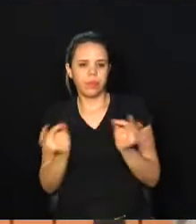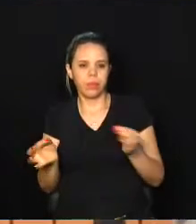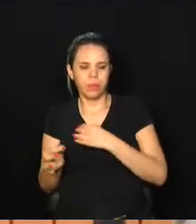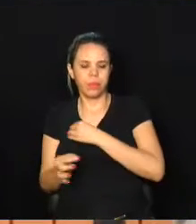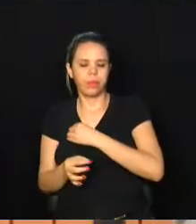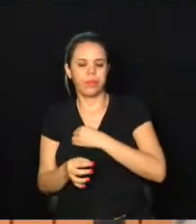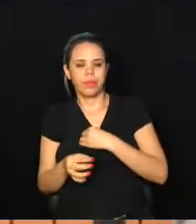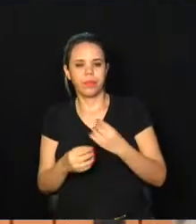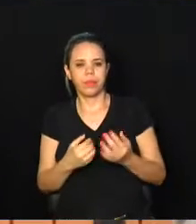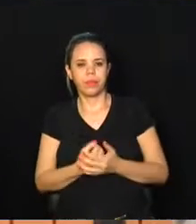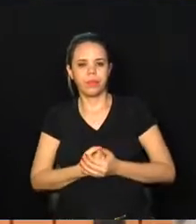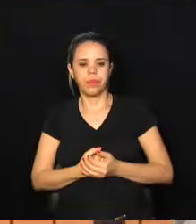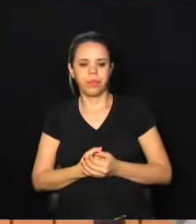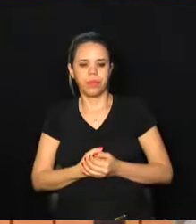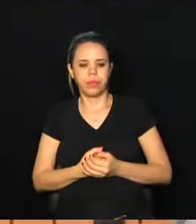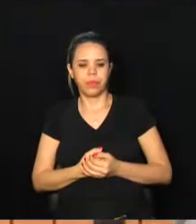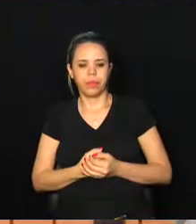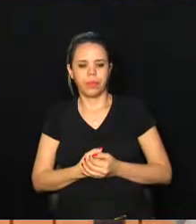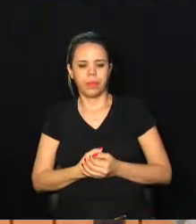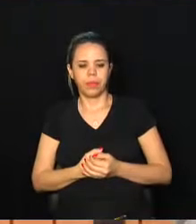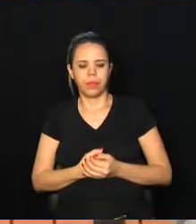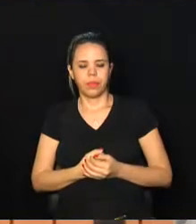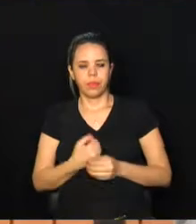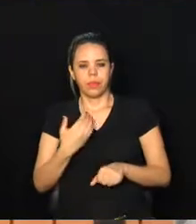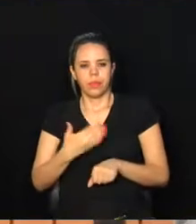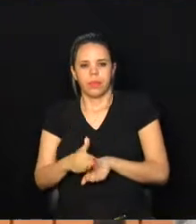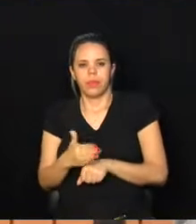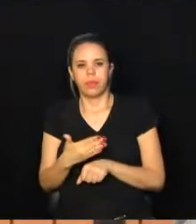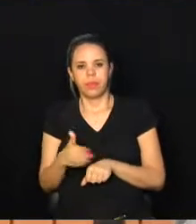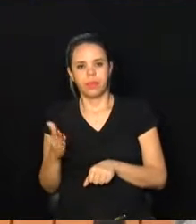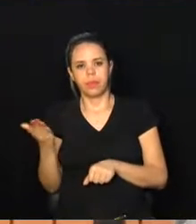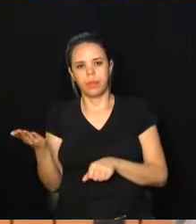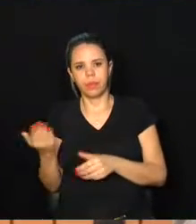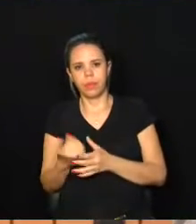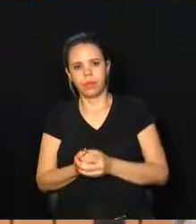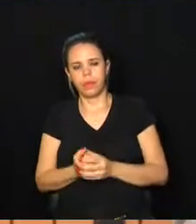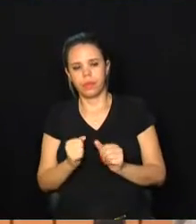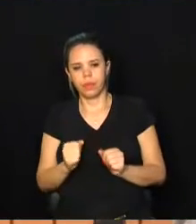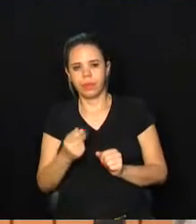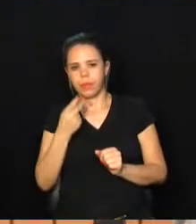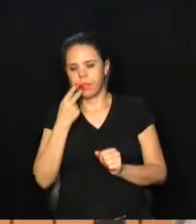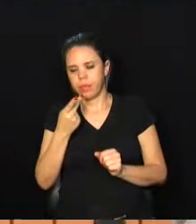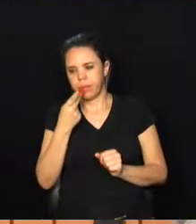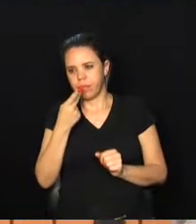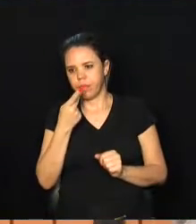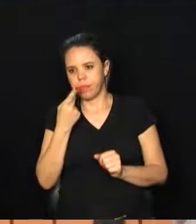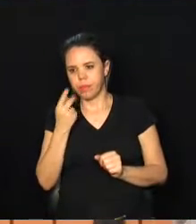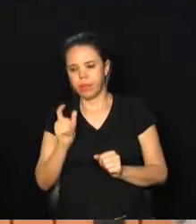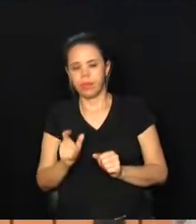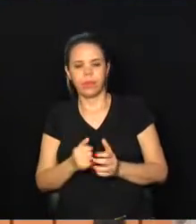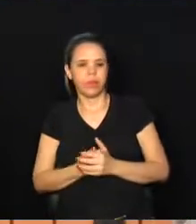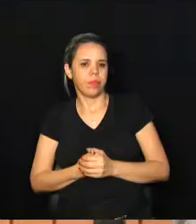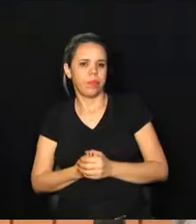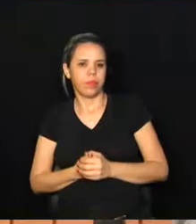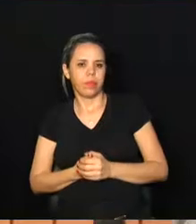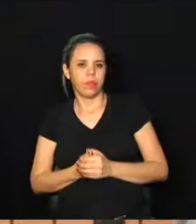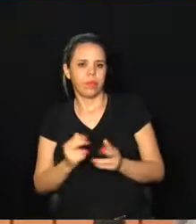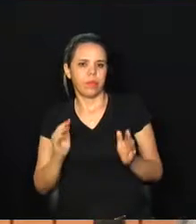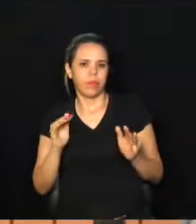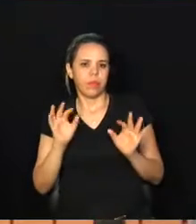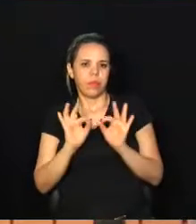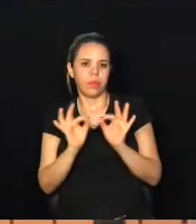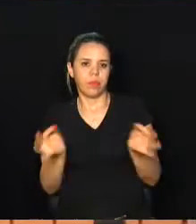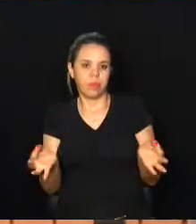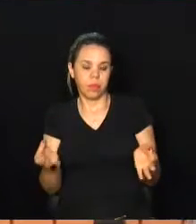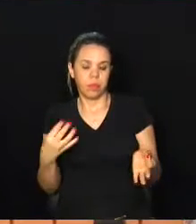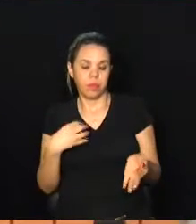e bem prática. Posso até falar uma palavra humilde, né,